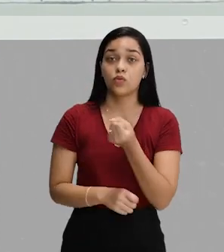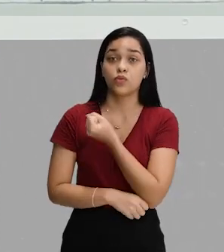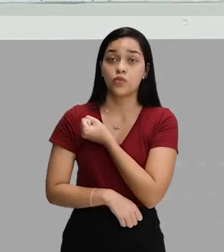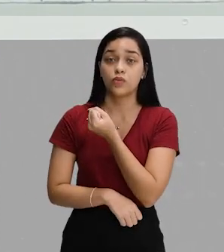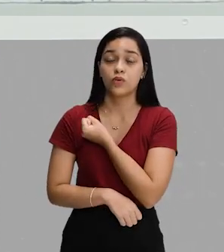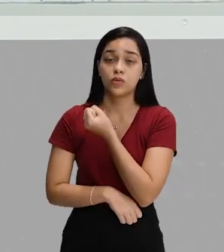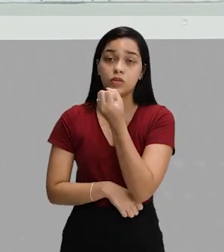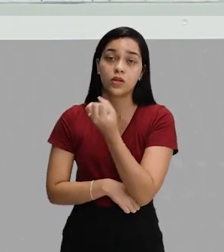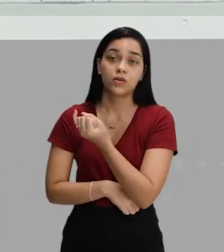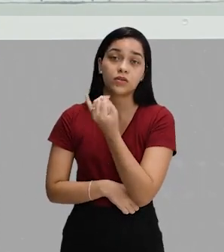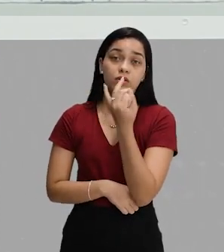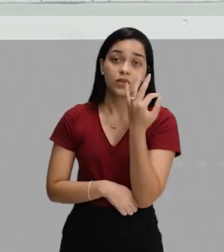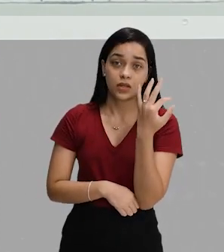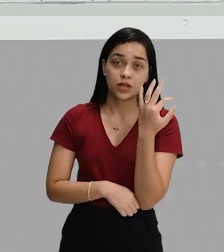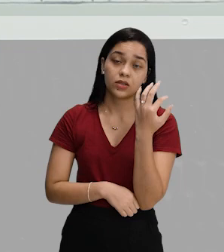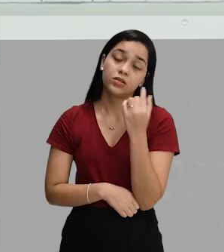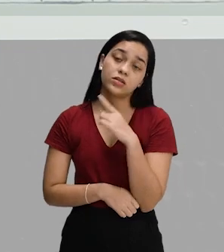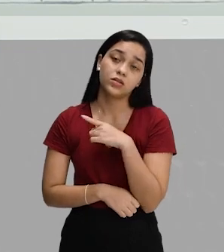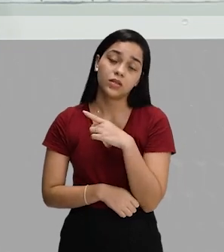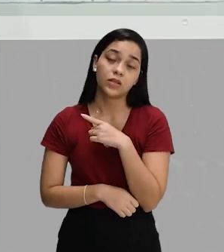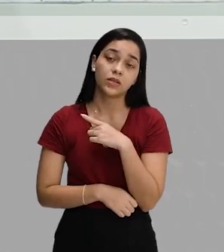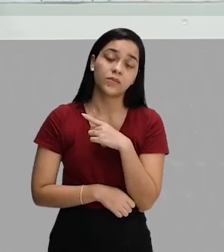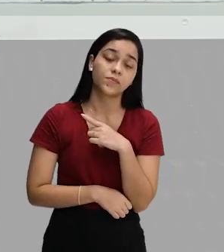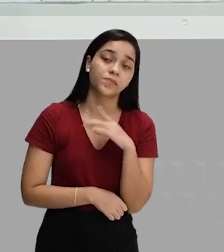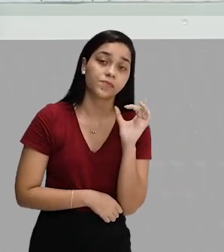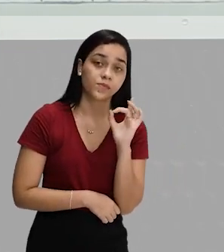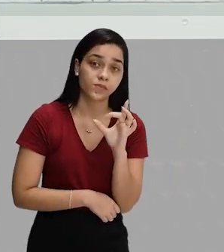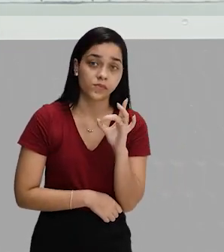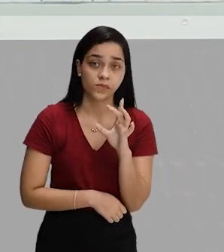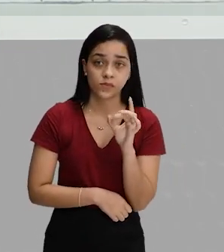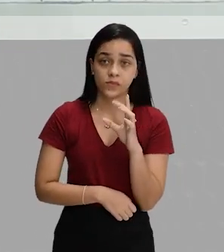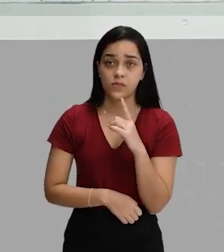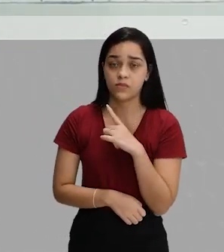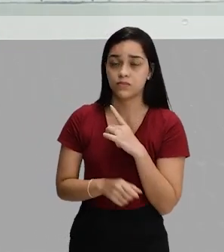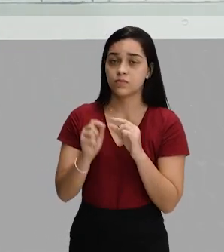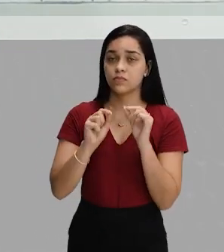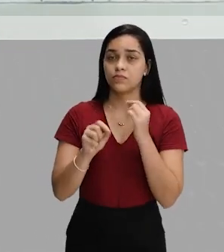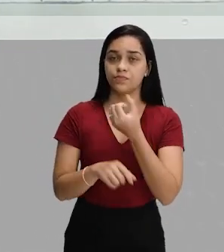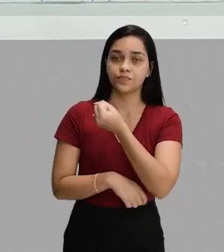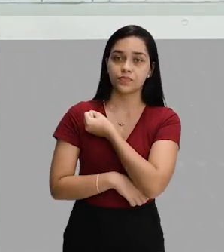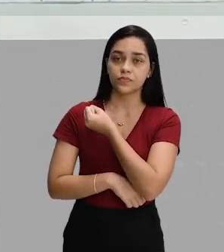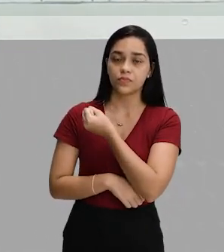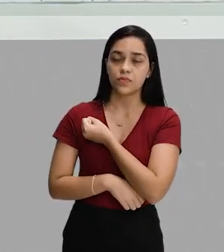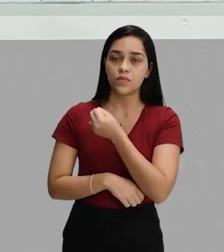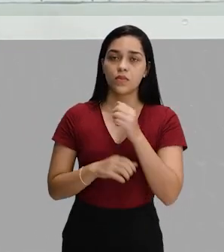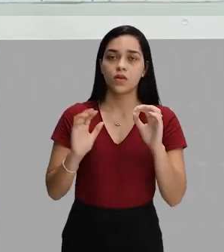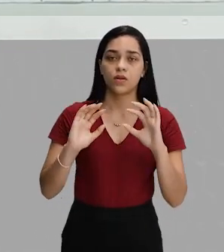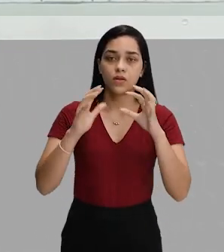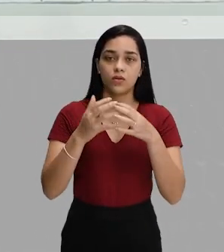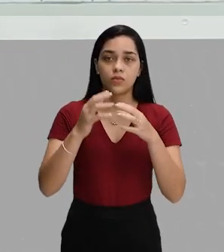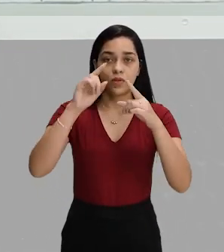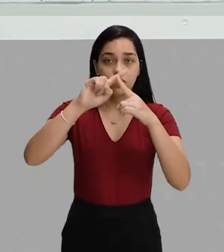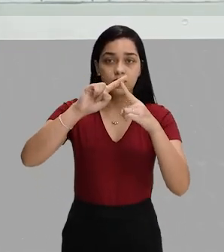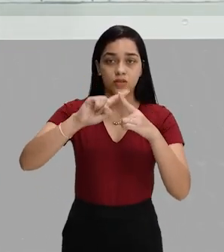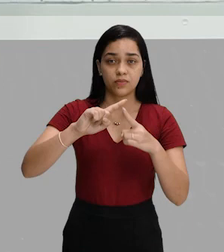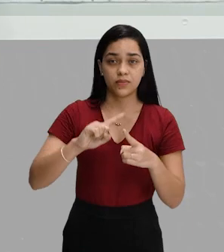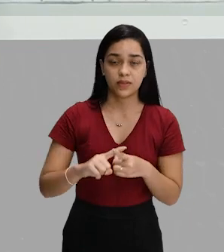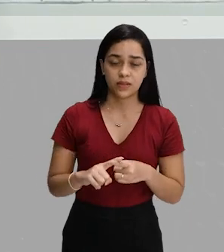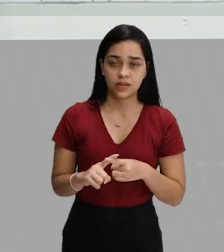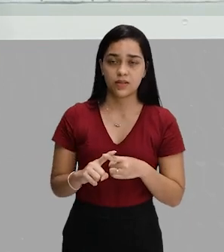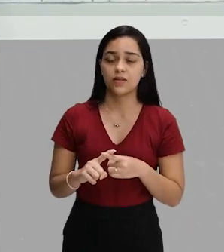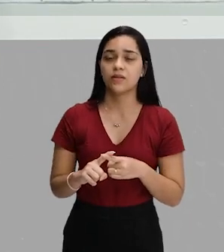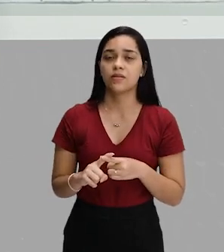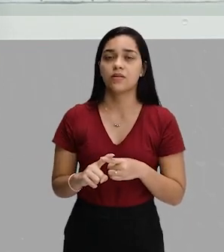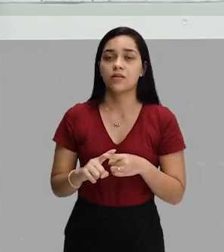de partidas de um campeonato, basta eu pegar o número de clubes e multiplicar por